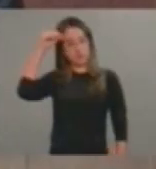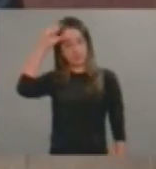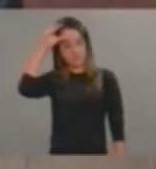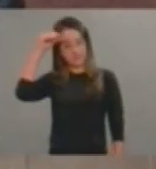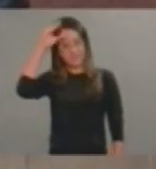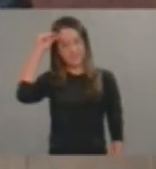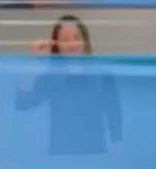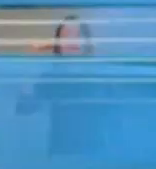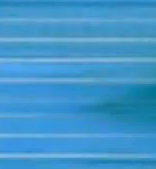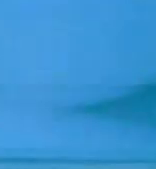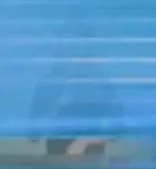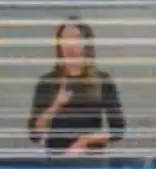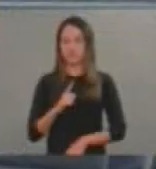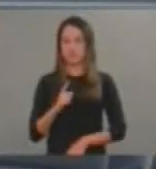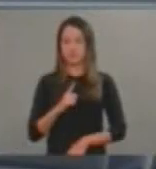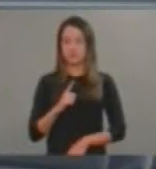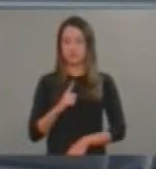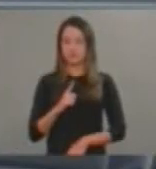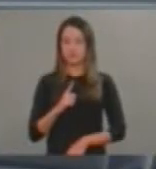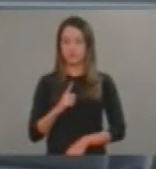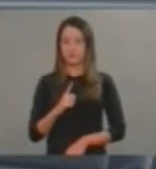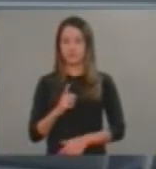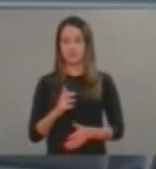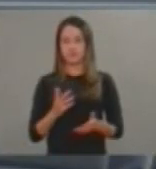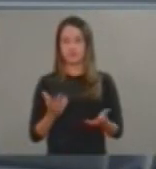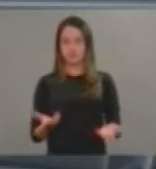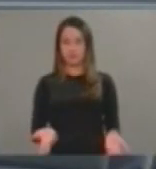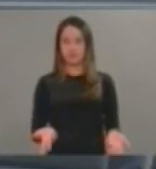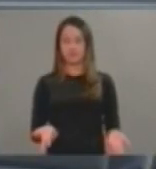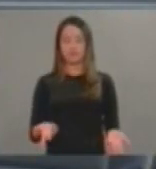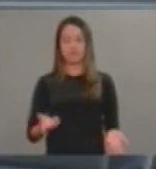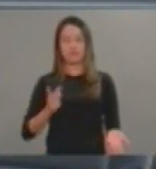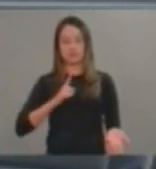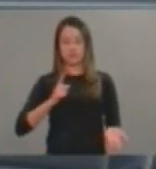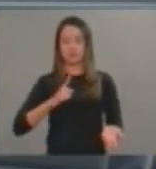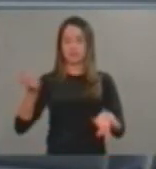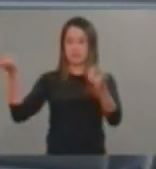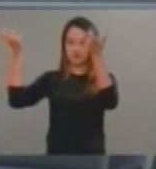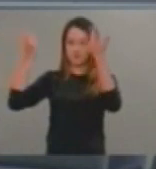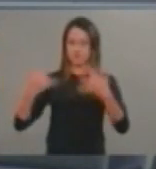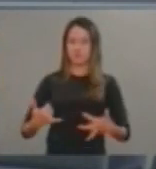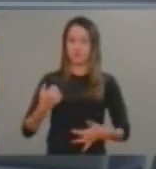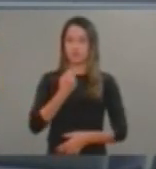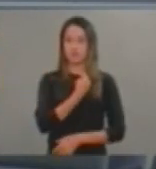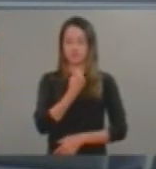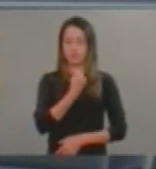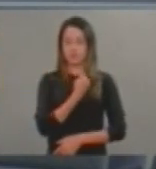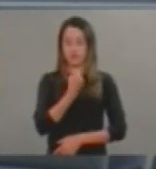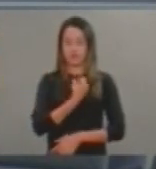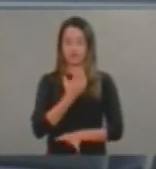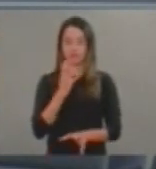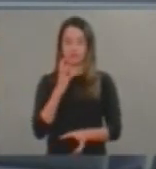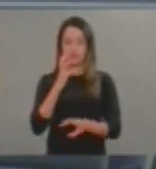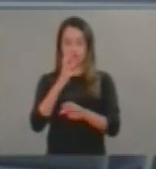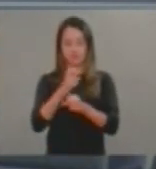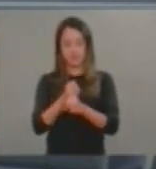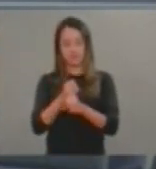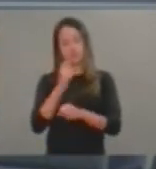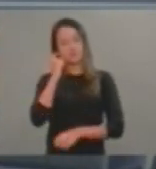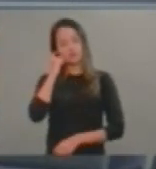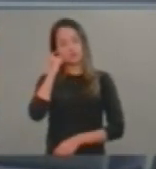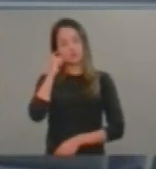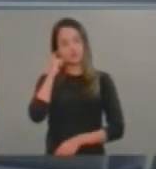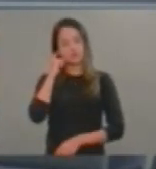assumiu o governo do estado do Ceará. Mas Vossa Excelência traz dados concretos que mostra